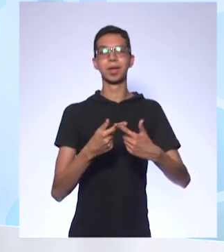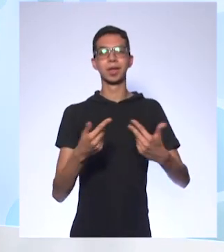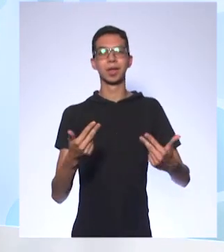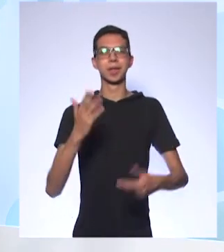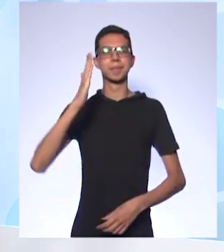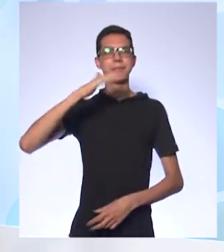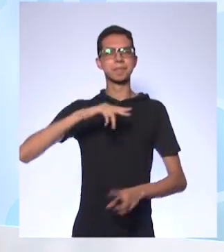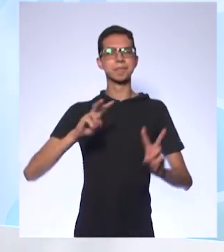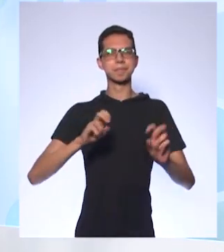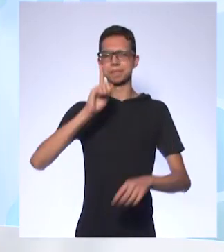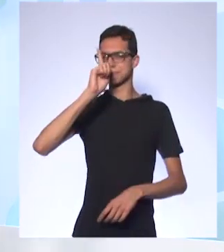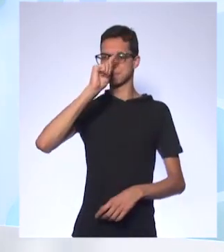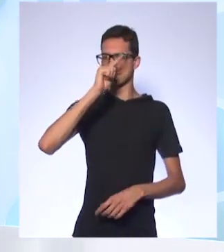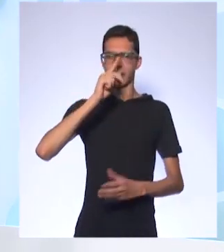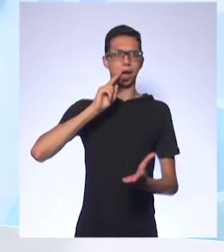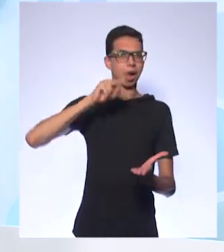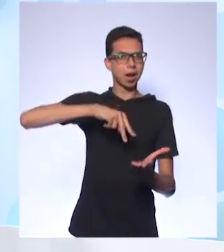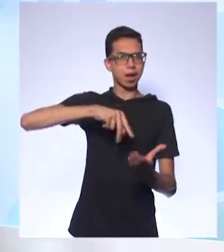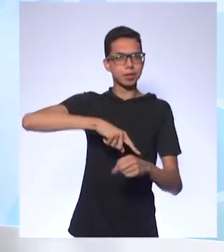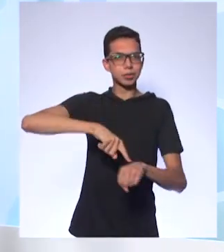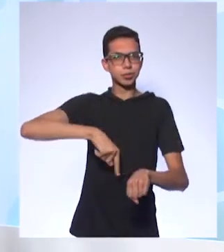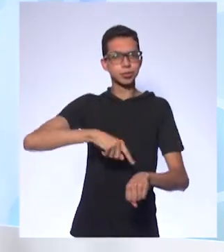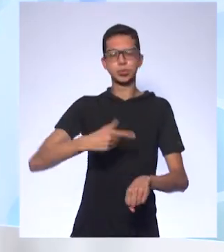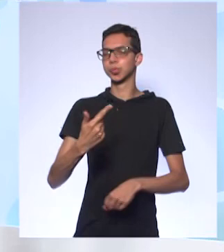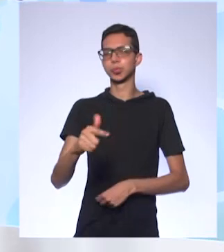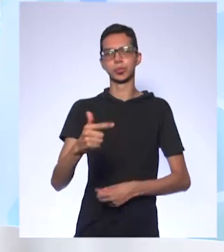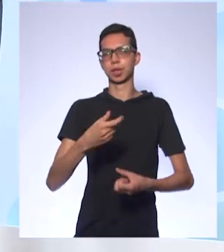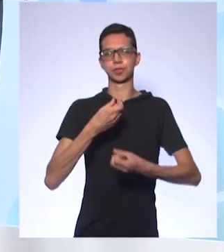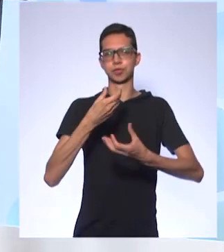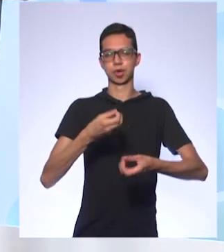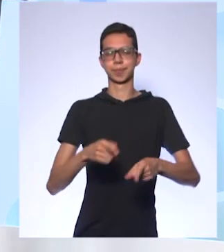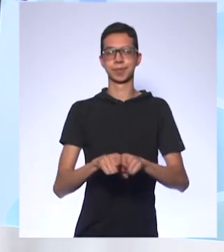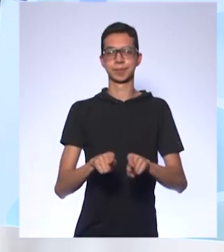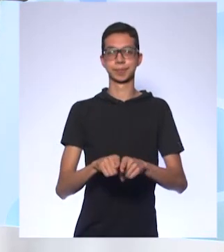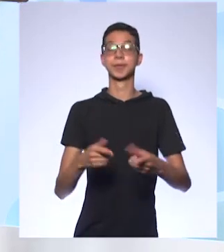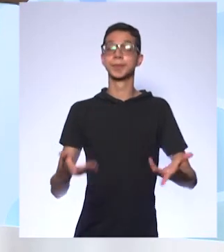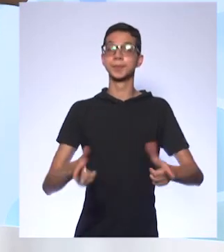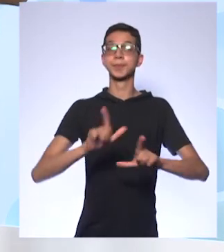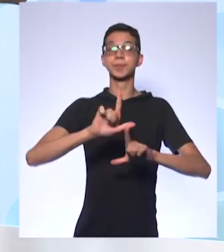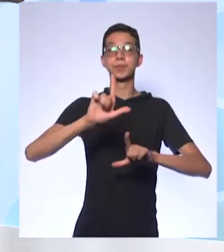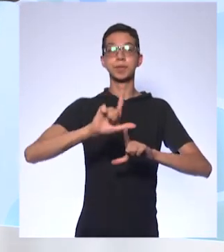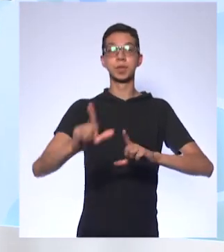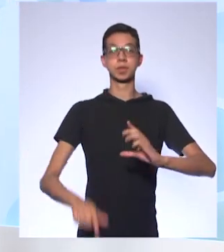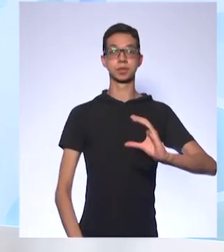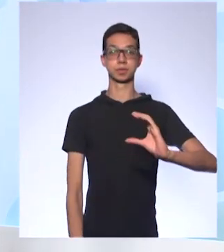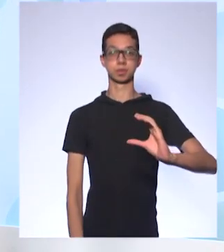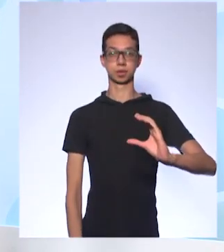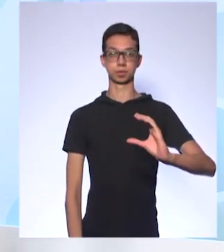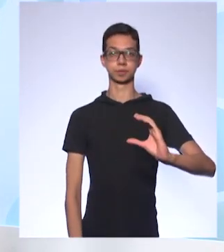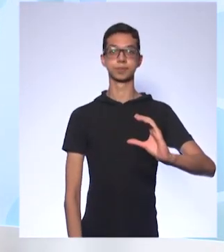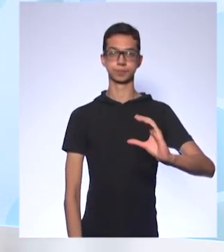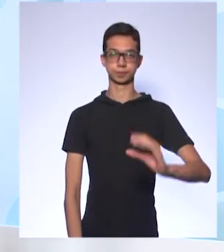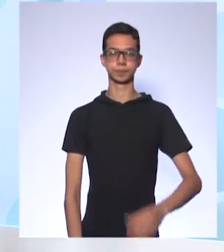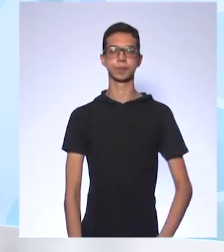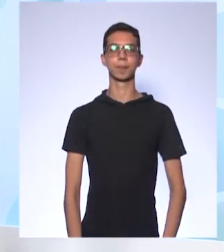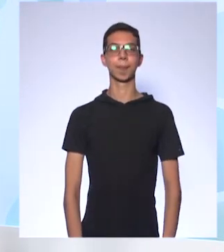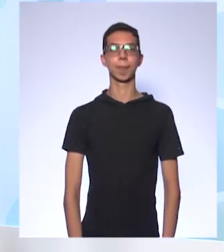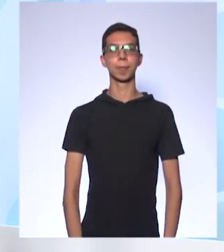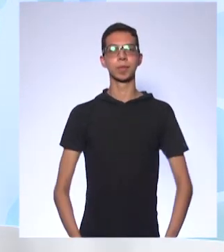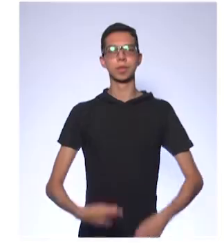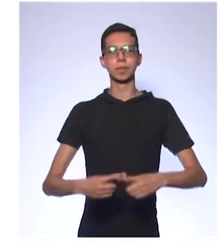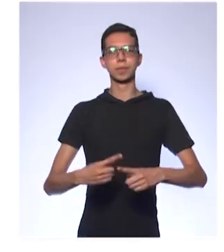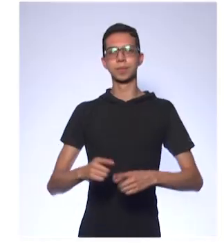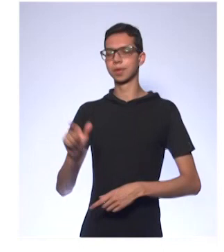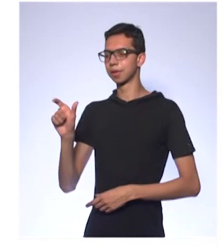também isso não tem essa informação no texto, tá bom? Então, pessoal, letra ser, né? Convidando o